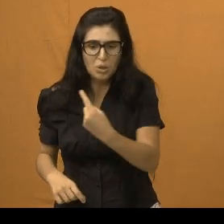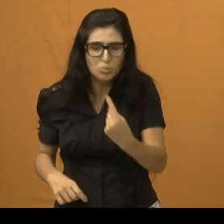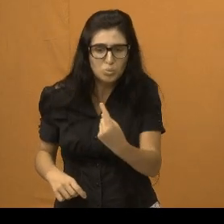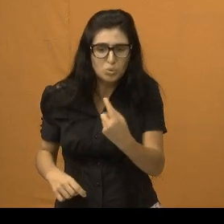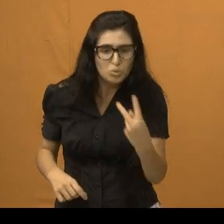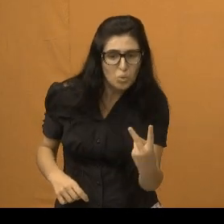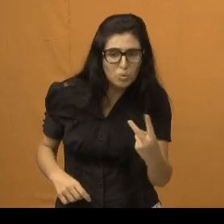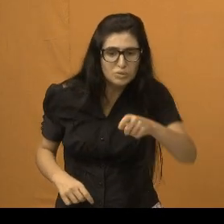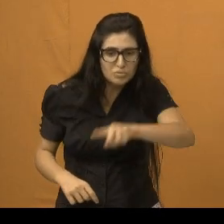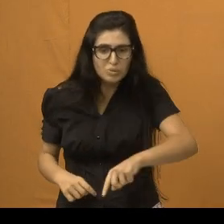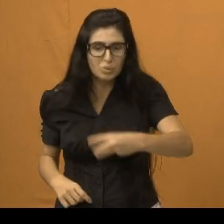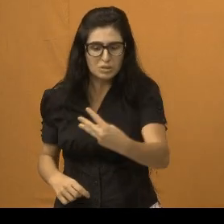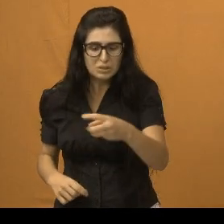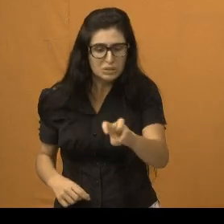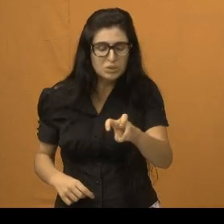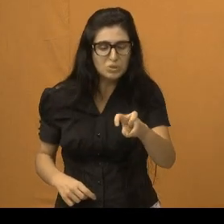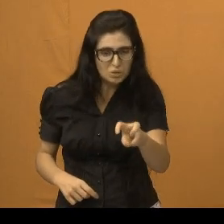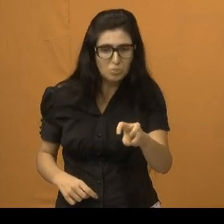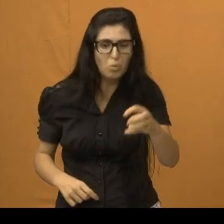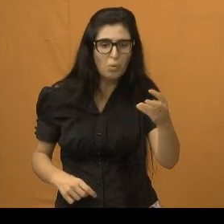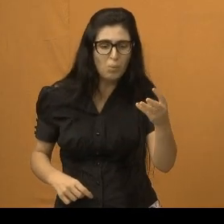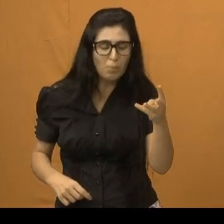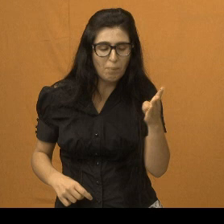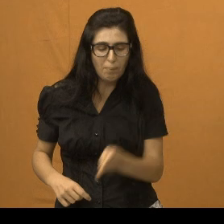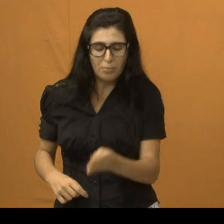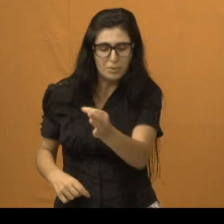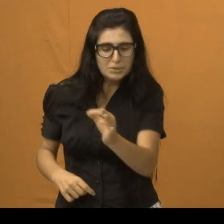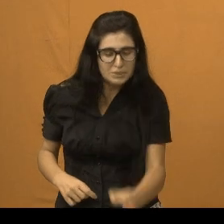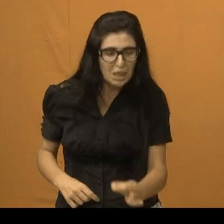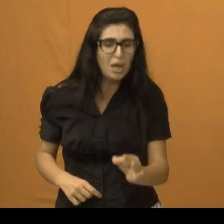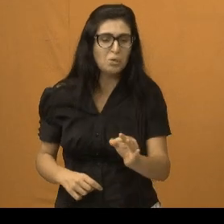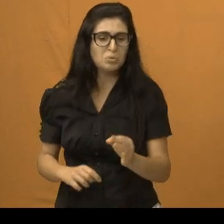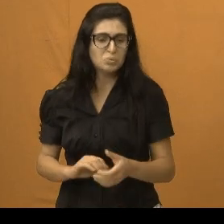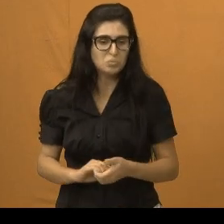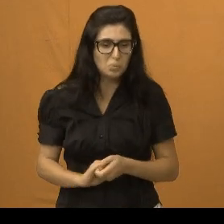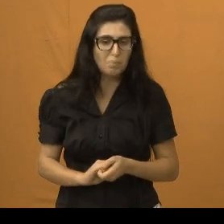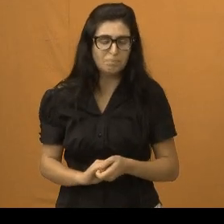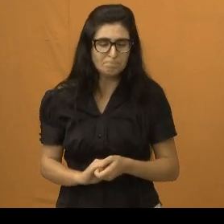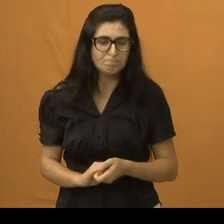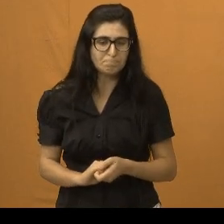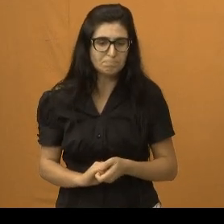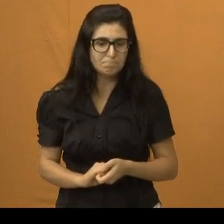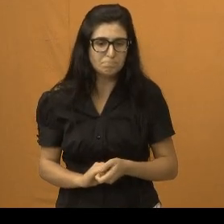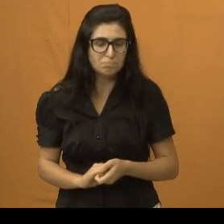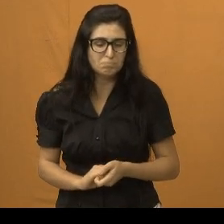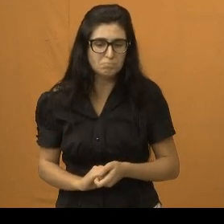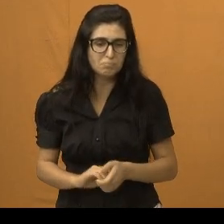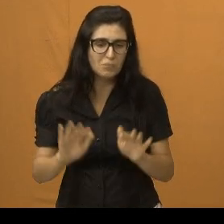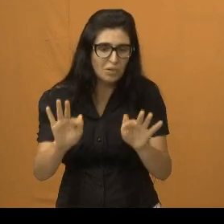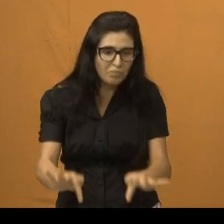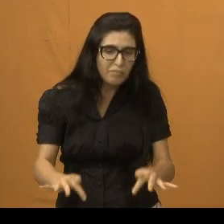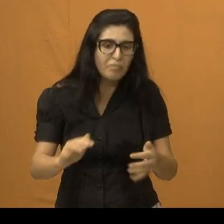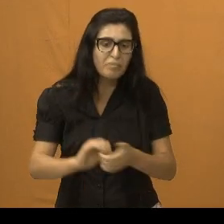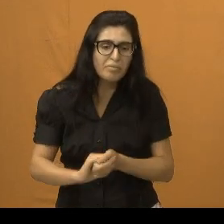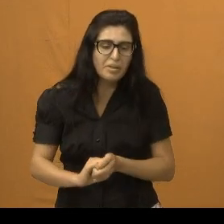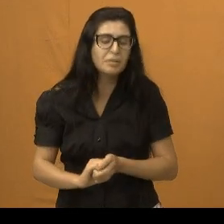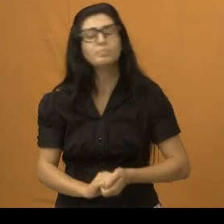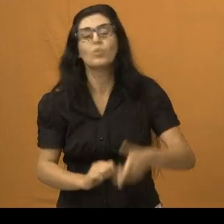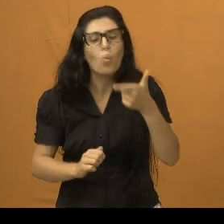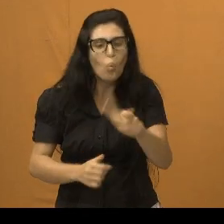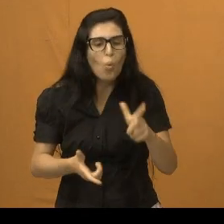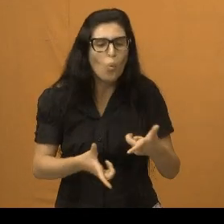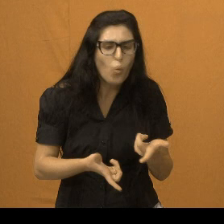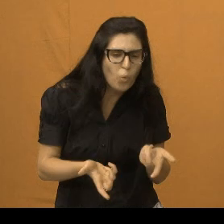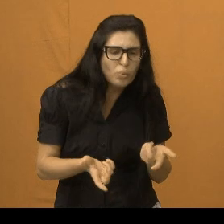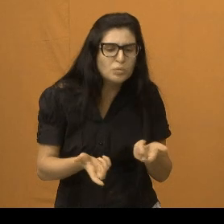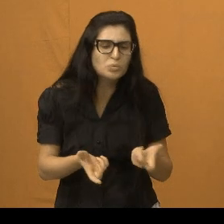12,35% de aumento na capacidade do orçado dessas receitas. E, por fim, temos as outras receitas correntes, que